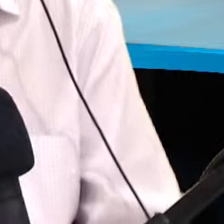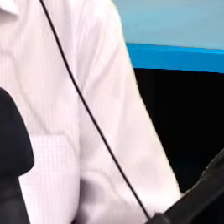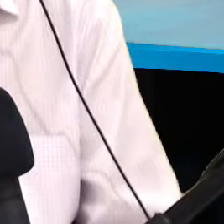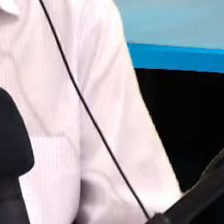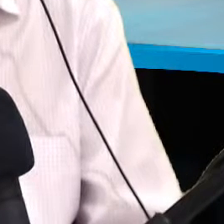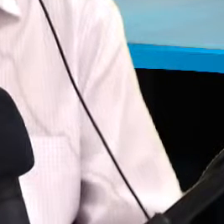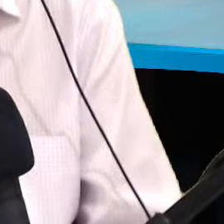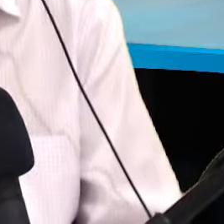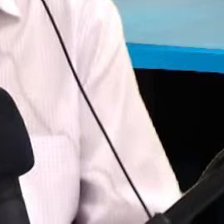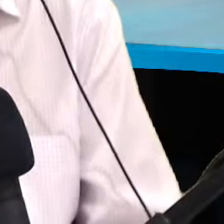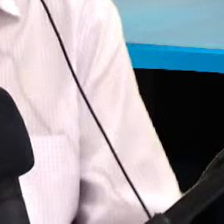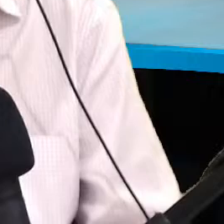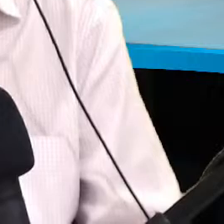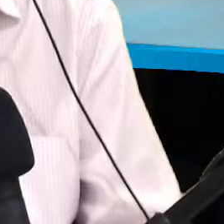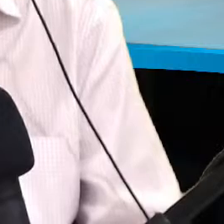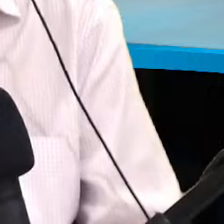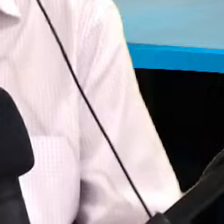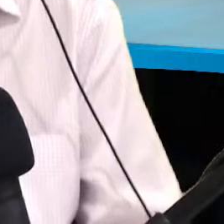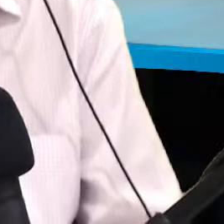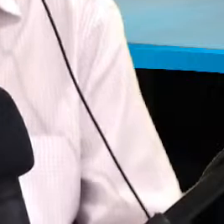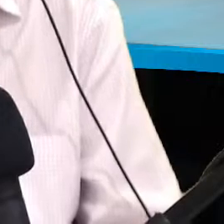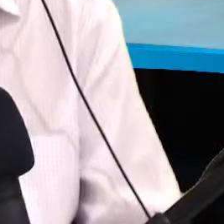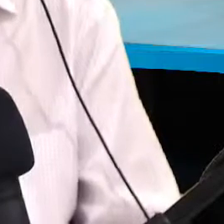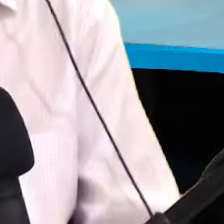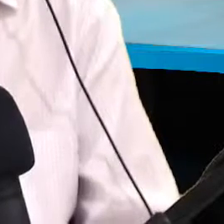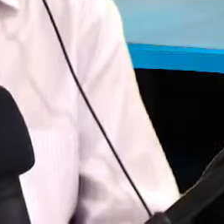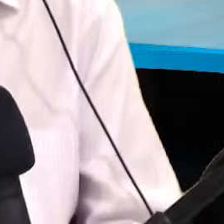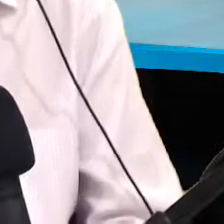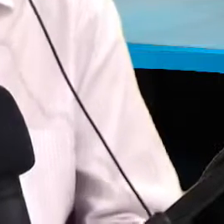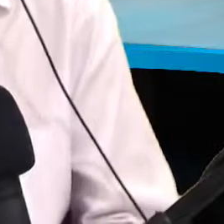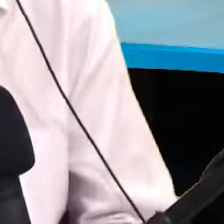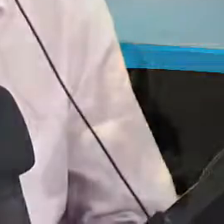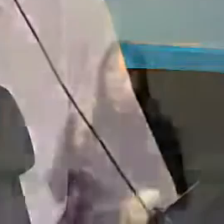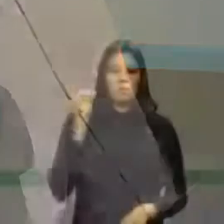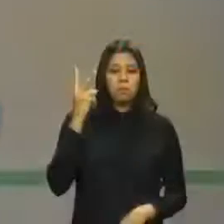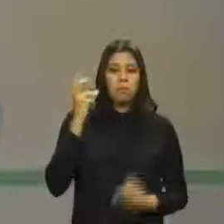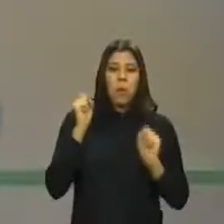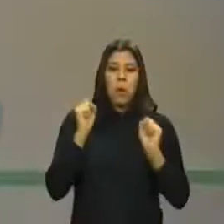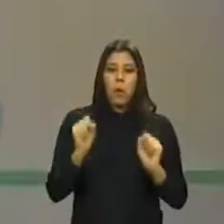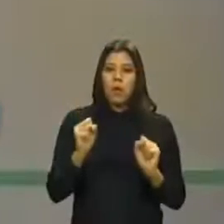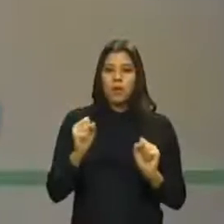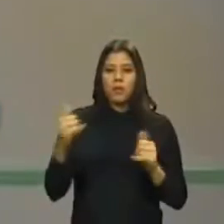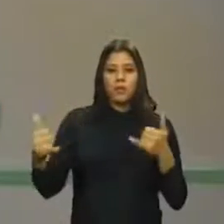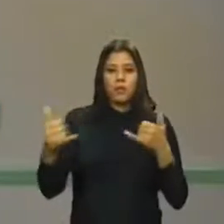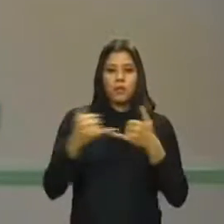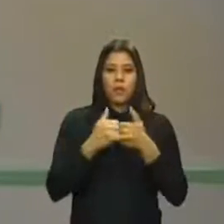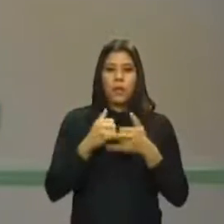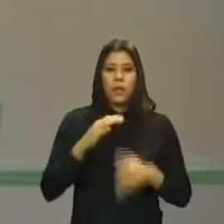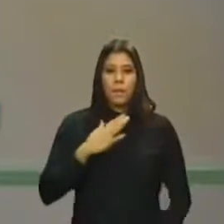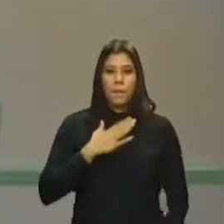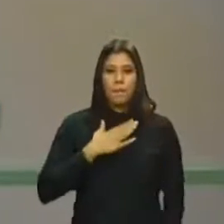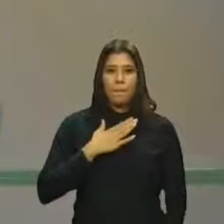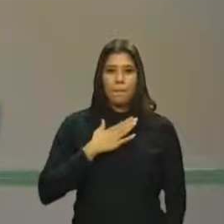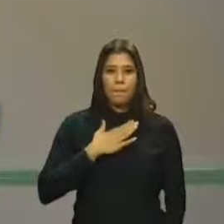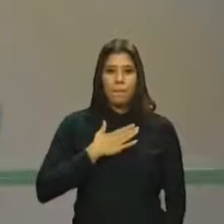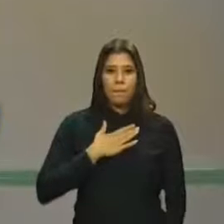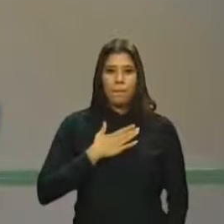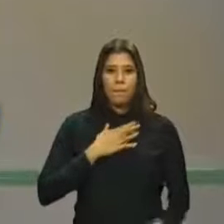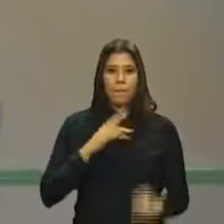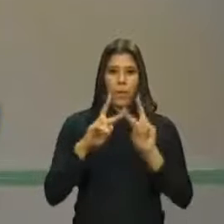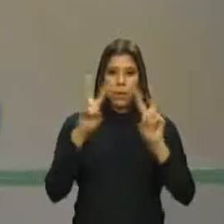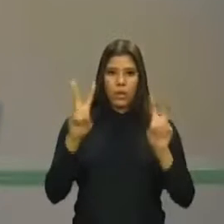ouvir o discurso do deputado Manuel Duca, Duquinha. O meu tema é